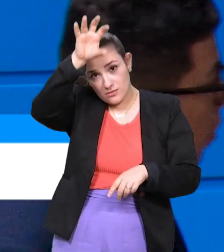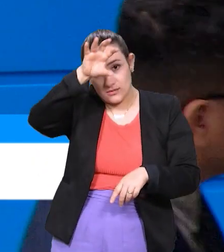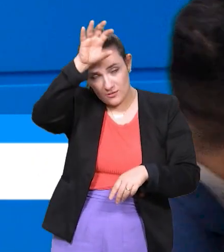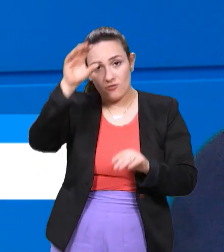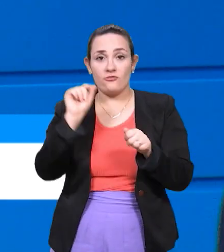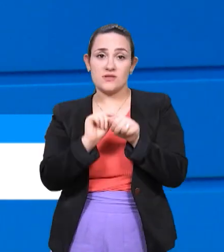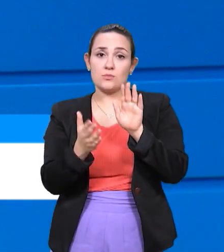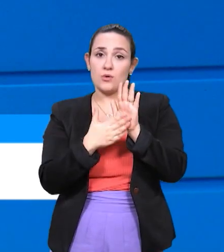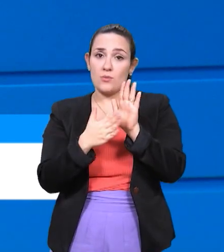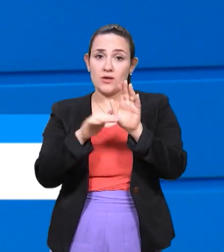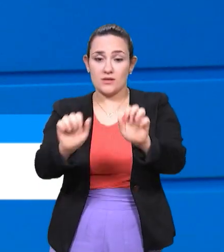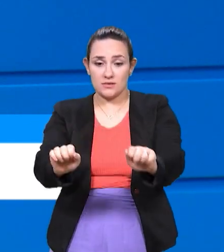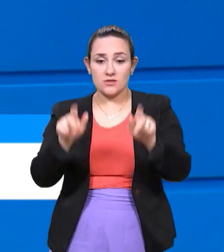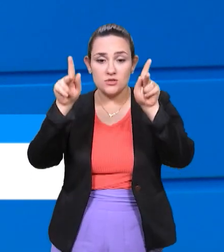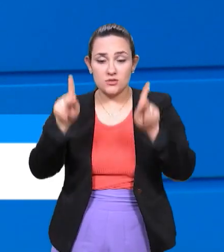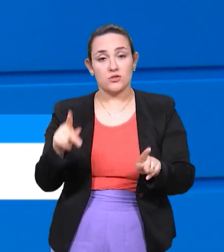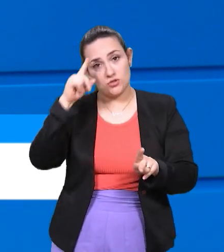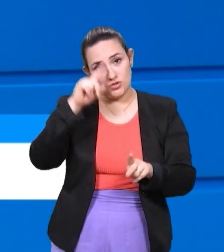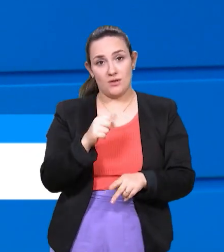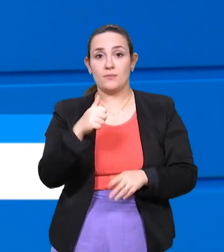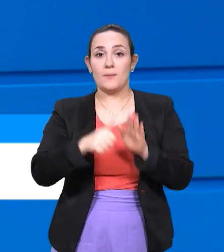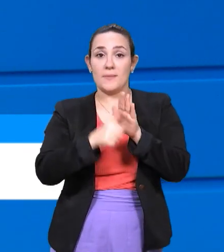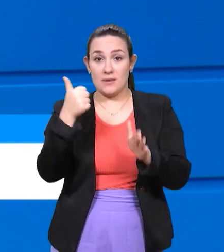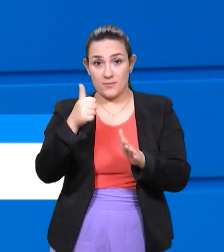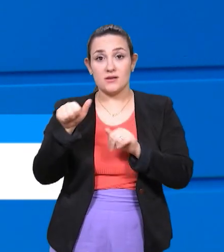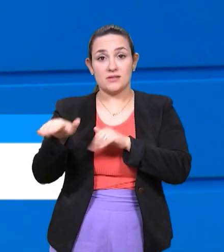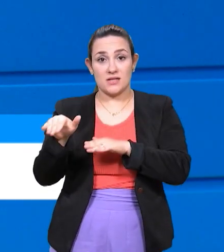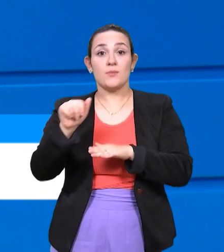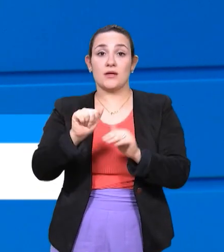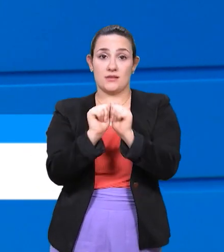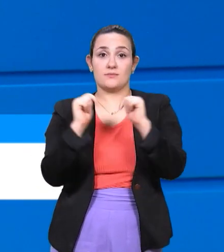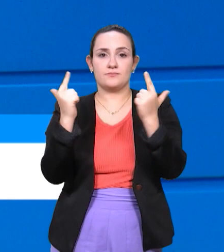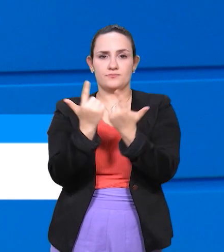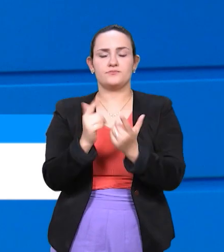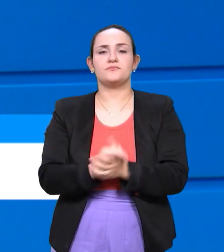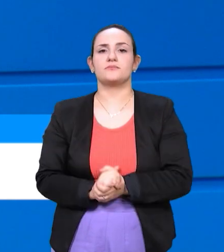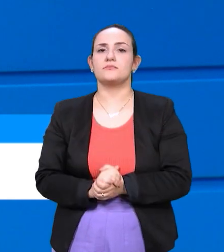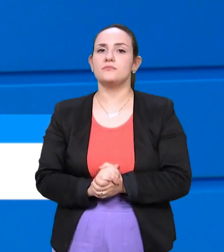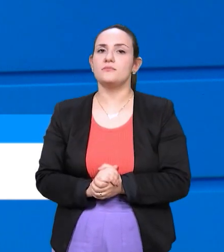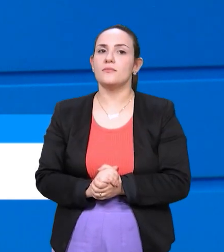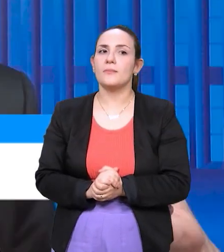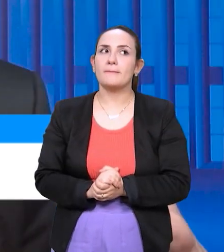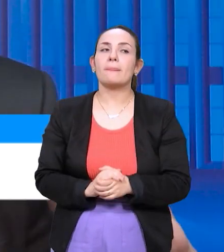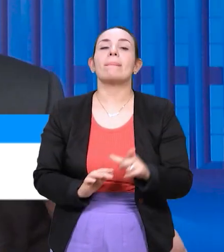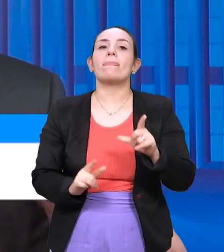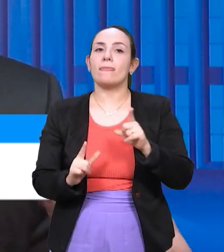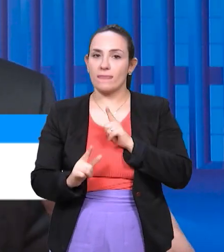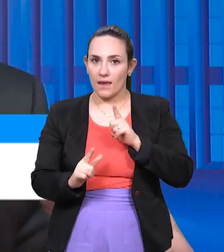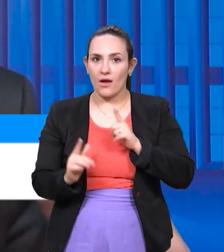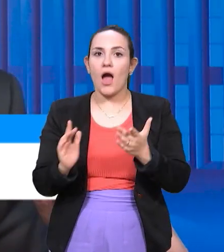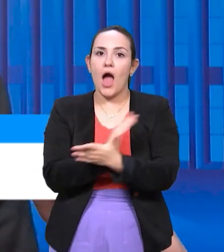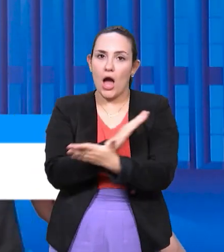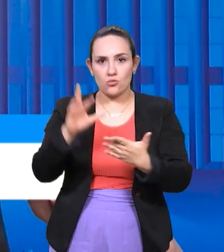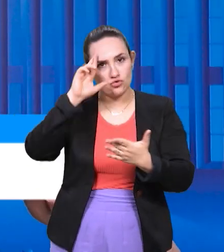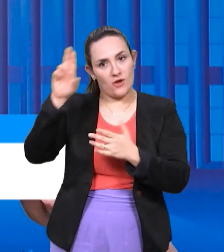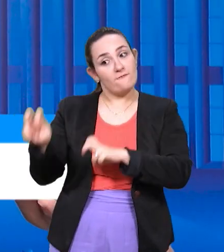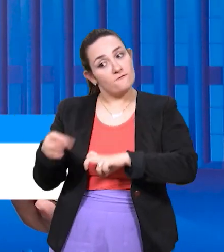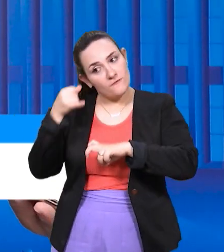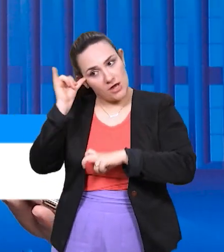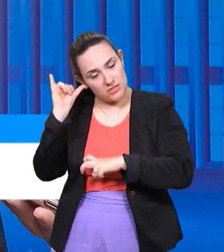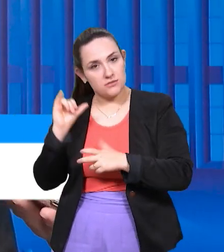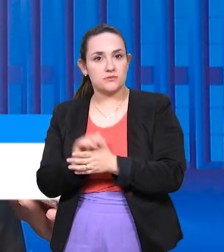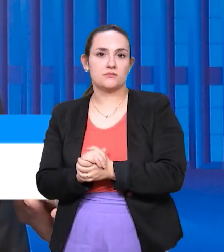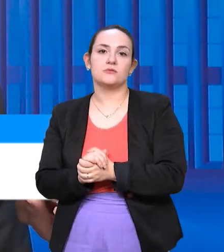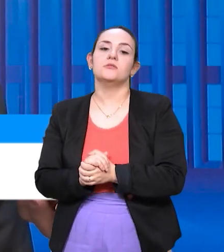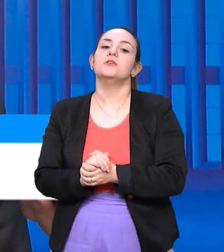propôs a realização de uma audiência pública no próximo dia 1º de setembro, aqui na Lemes. Nós recebemos uma visita de